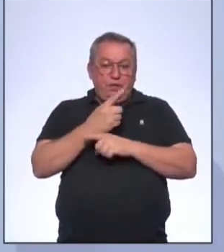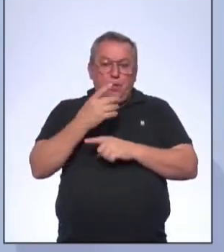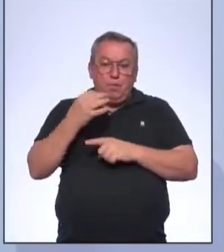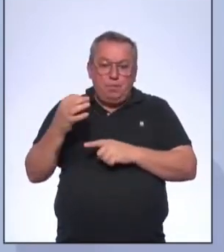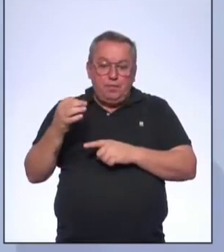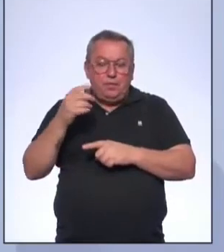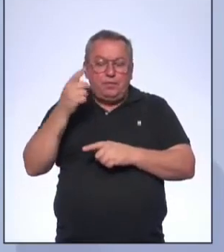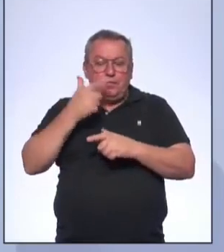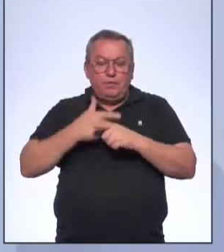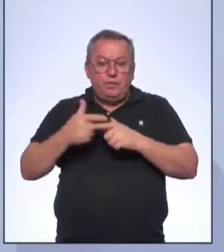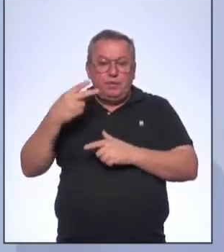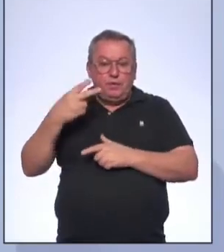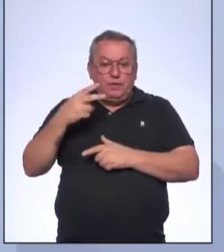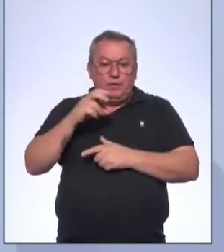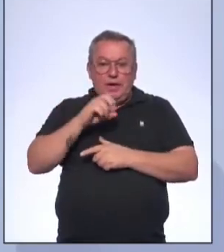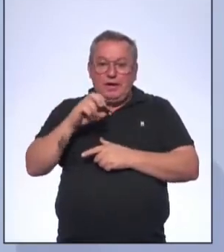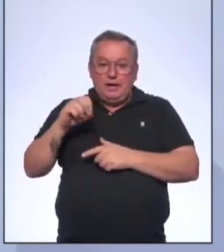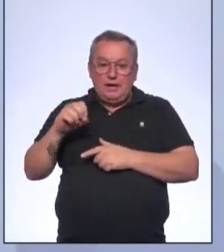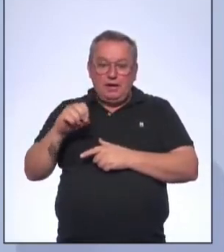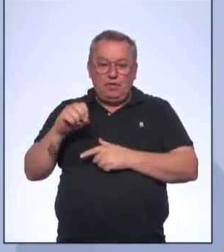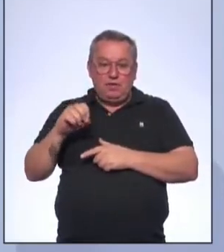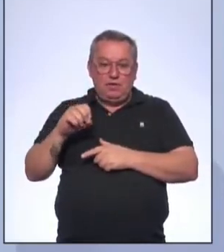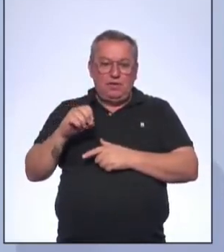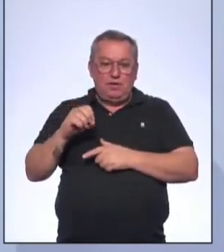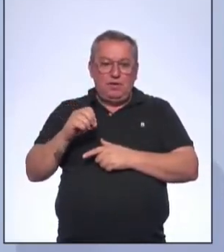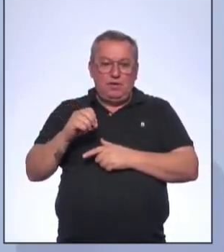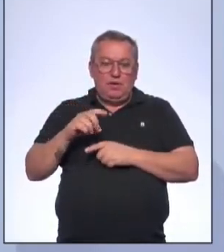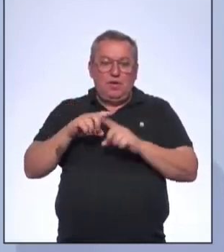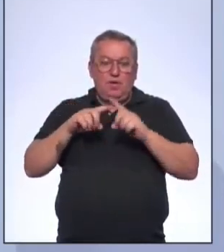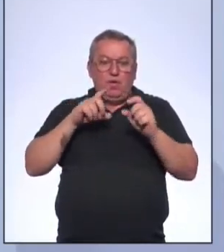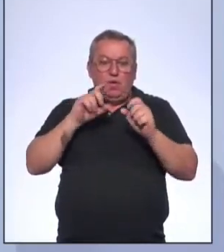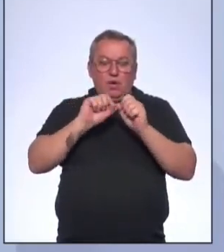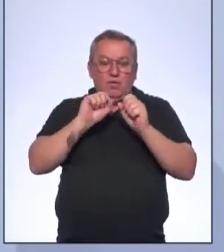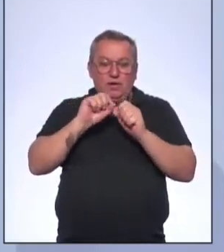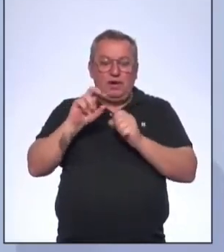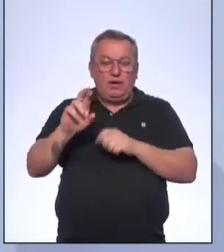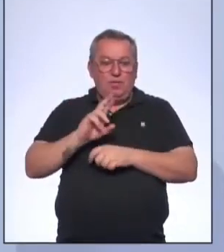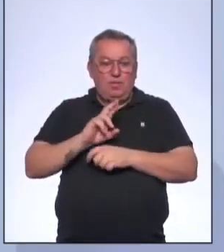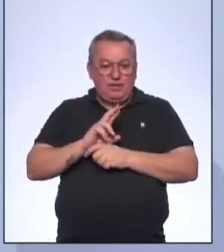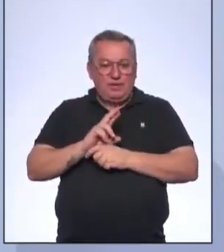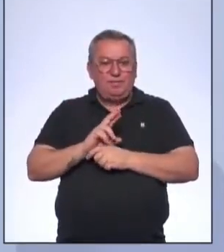vai dar 500, né, Alessandra? Como muitos deram a resposta.